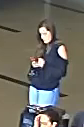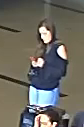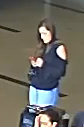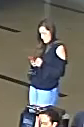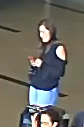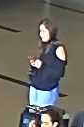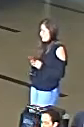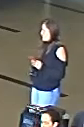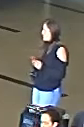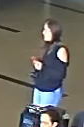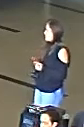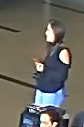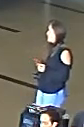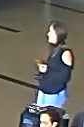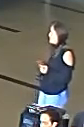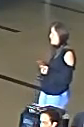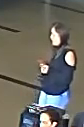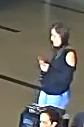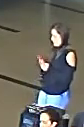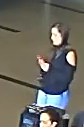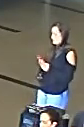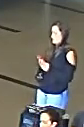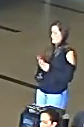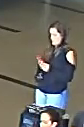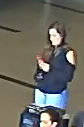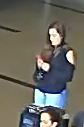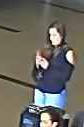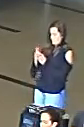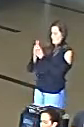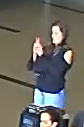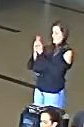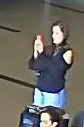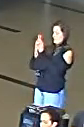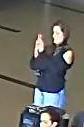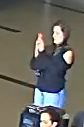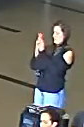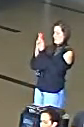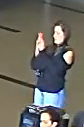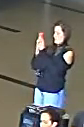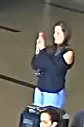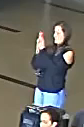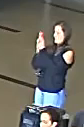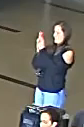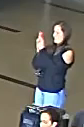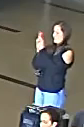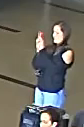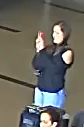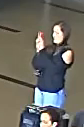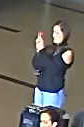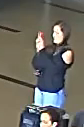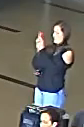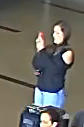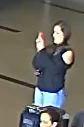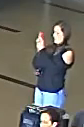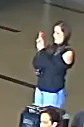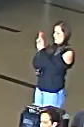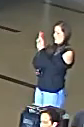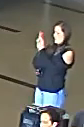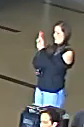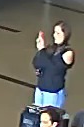adesão dessa comissão a demanda de vocês tá ok Agradecemos muito Deputado Betão que trouxe essa pauta